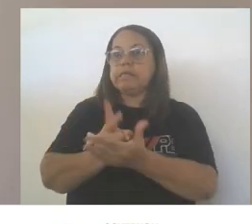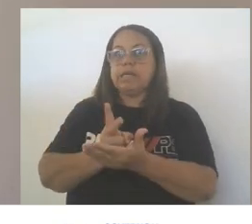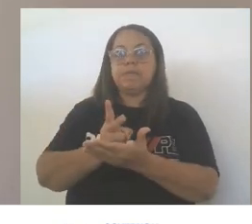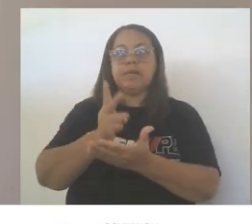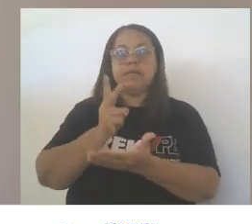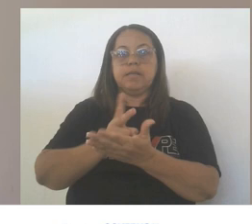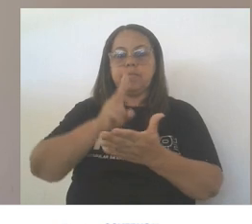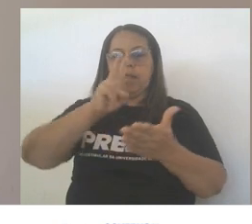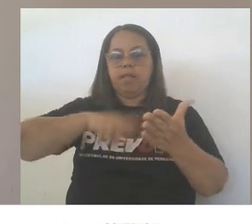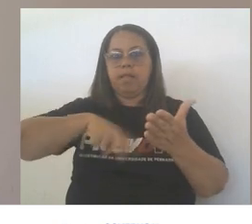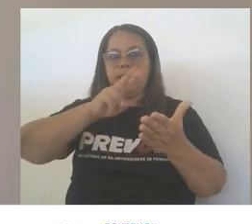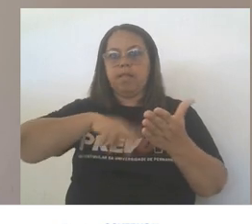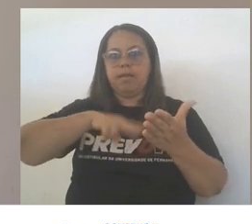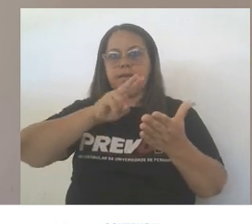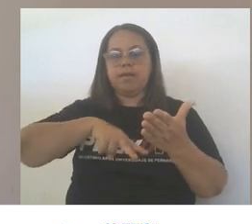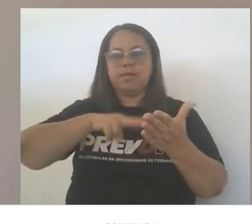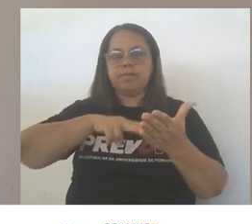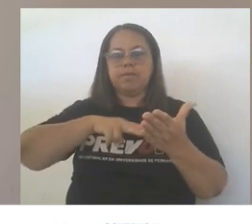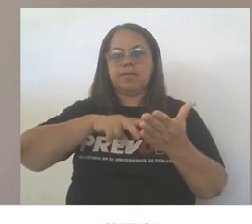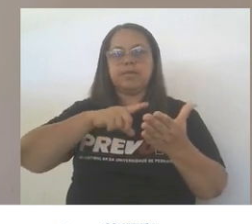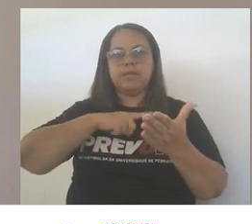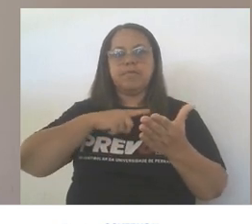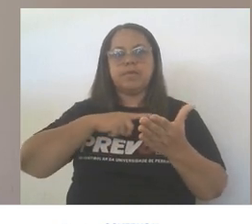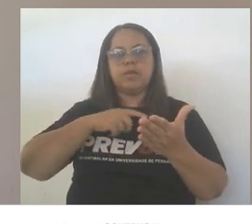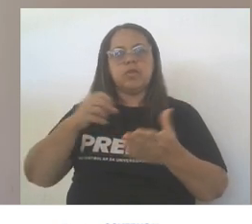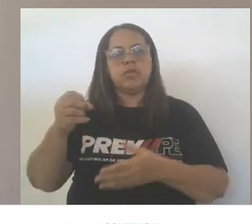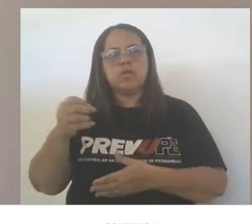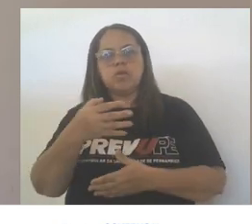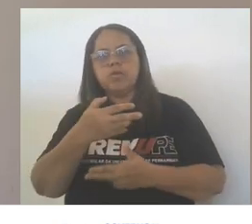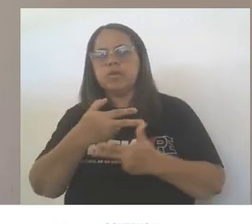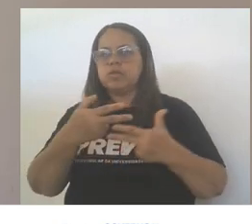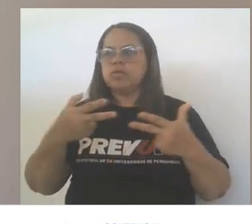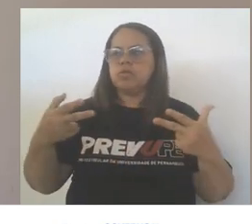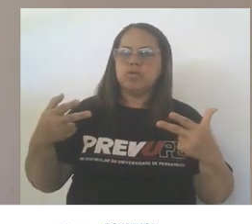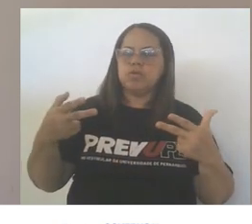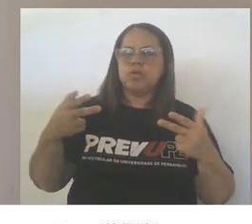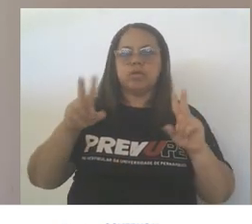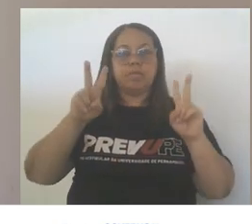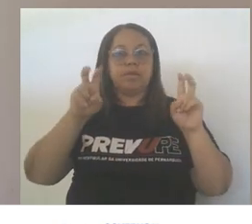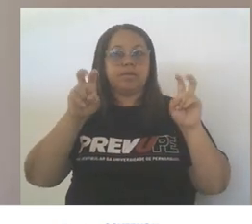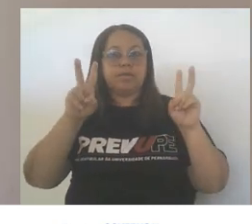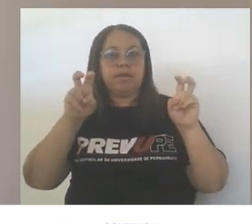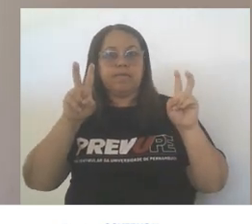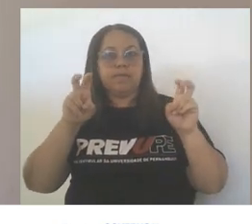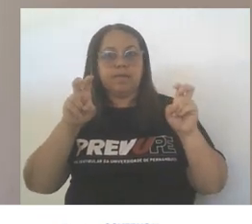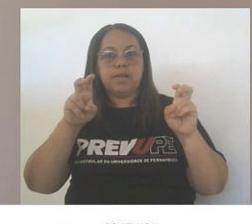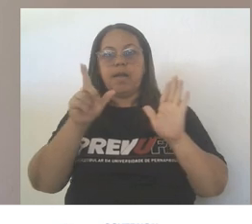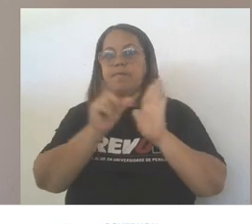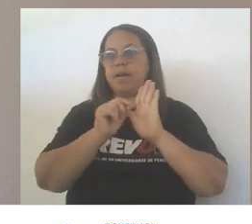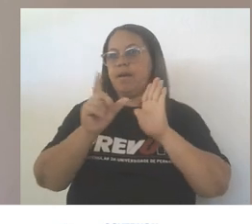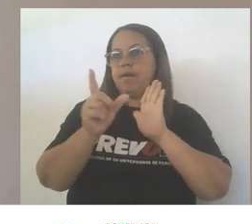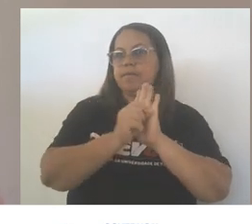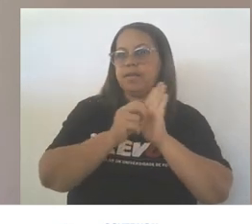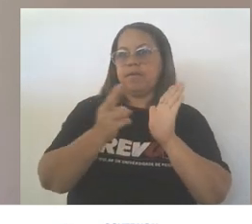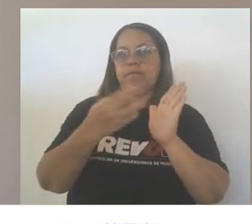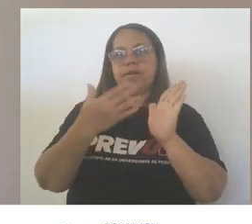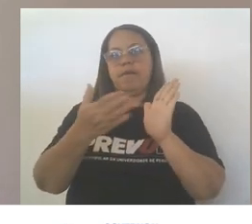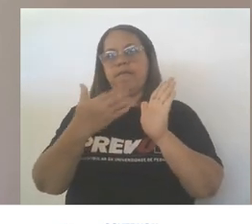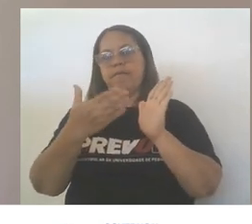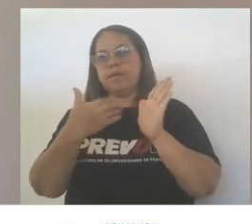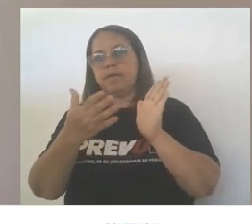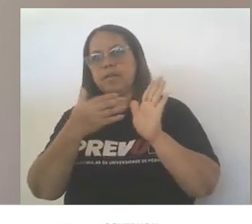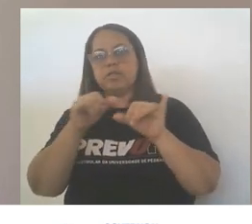constantemente lendo sobre ele. Sempre há um novo documento sendo publicado sobre esse tema, artigos de revistas,